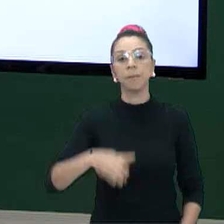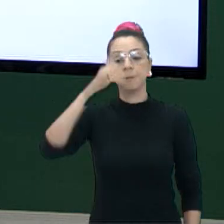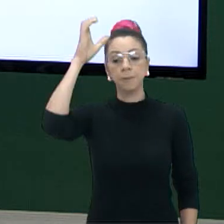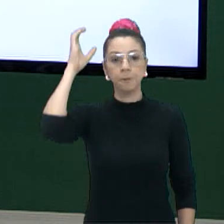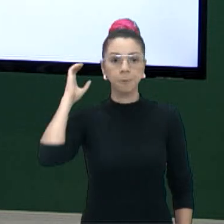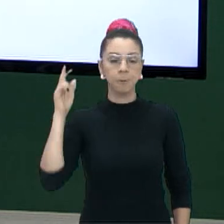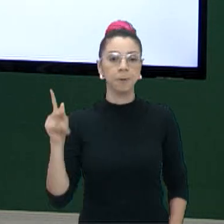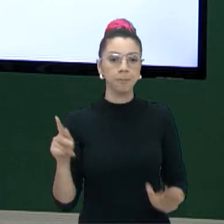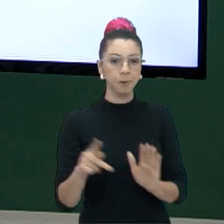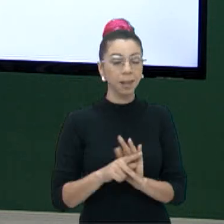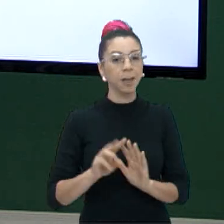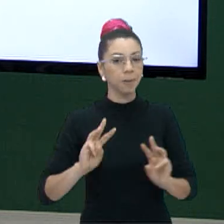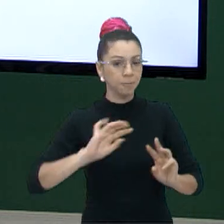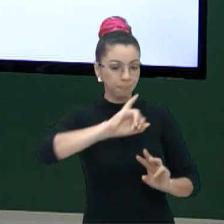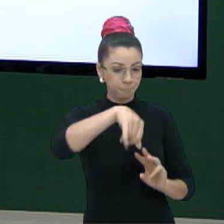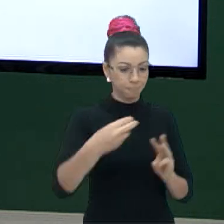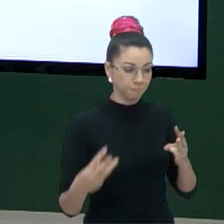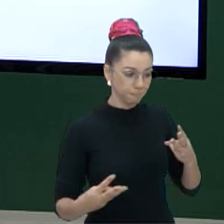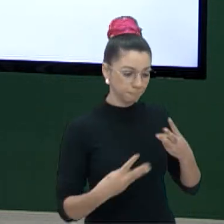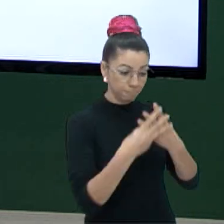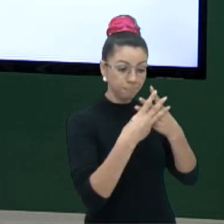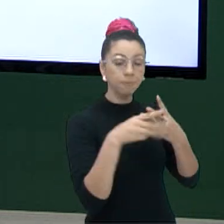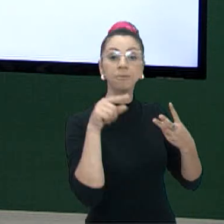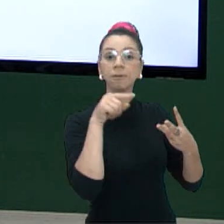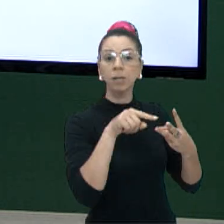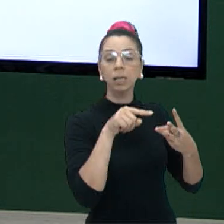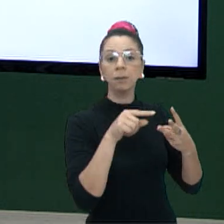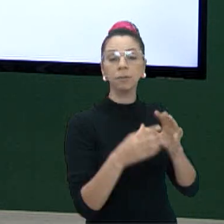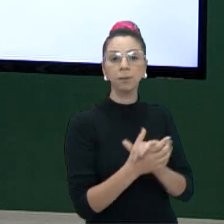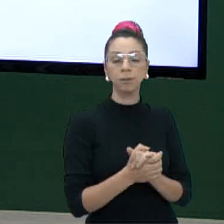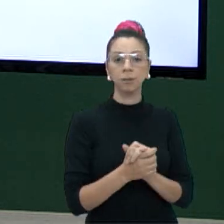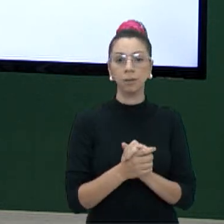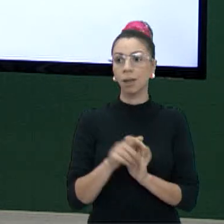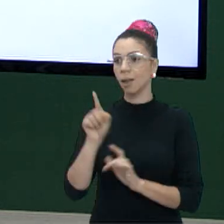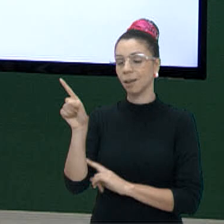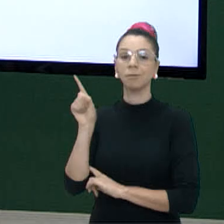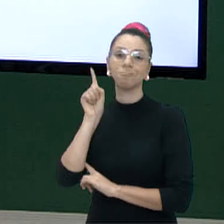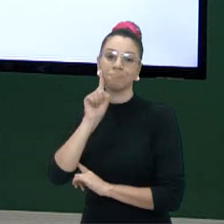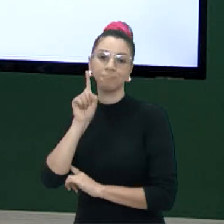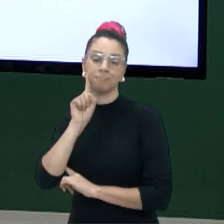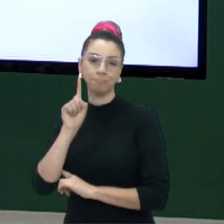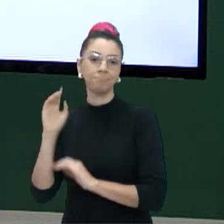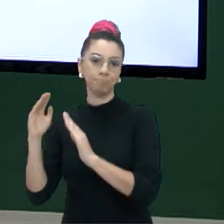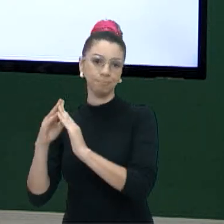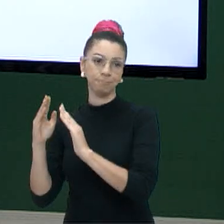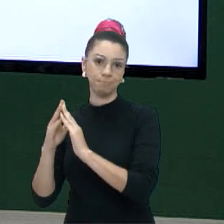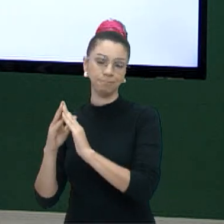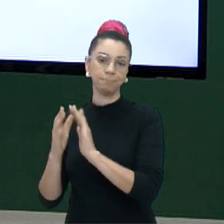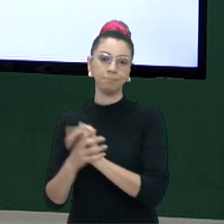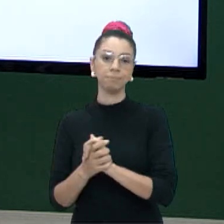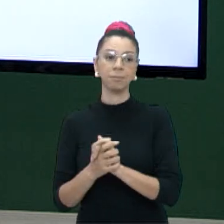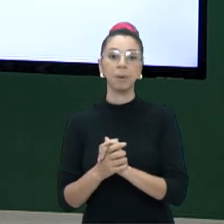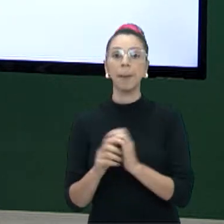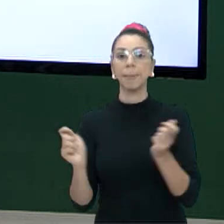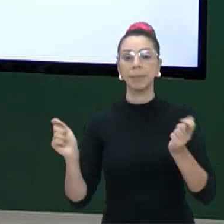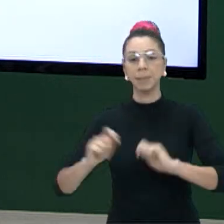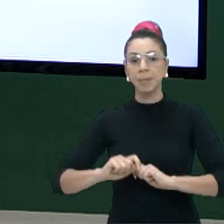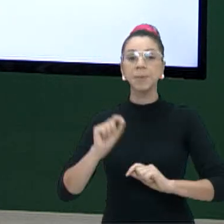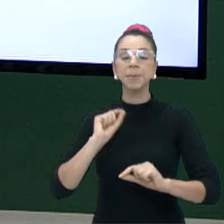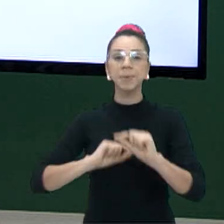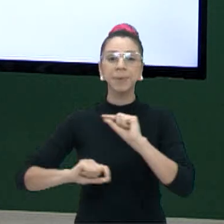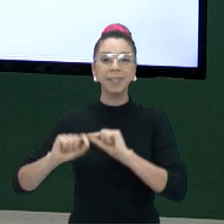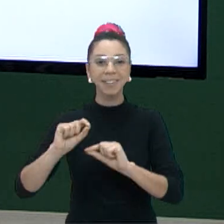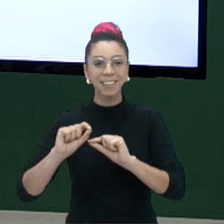é judeu. E como todo judeu, nos Estados Unidos da América, ele também tem que lidar com questões que